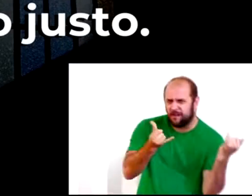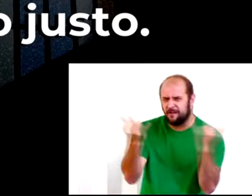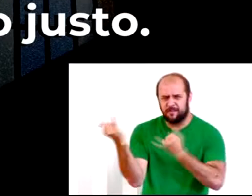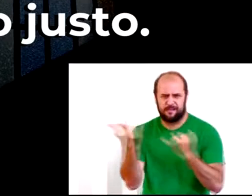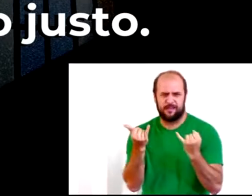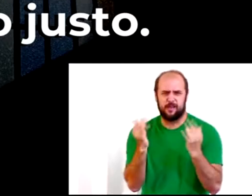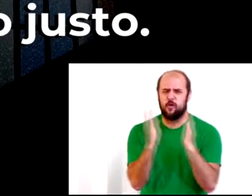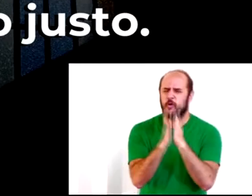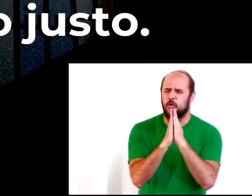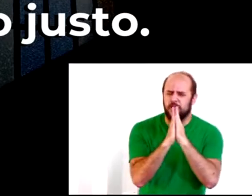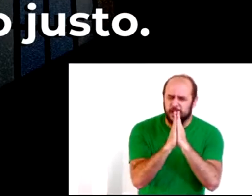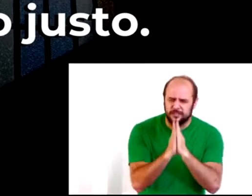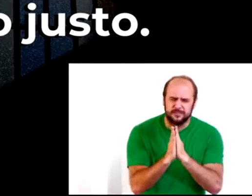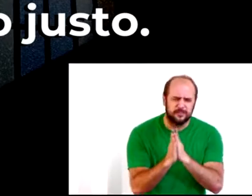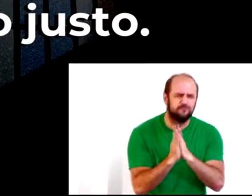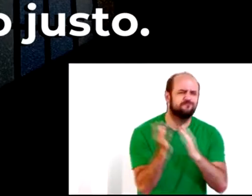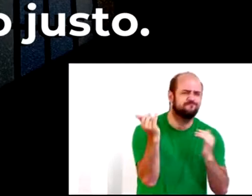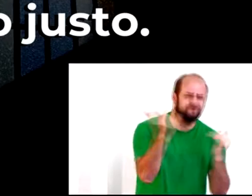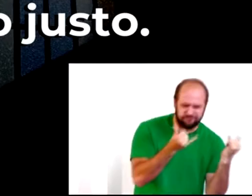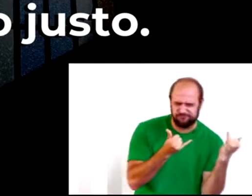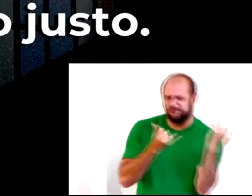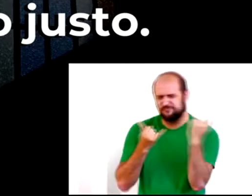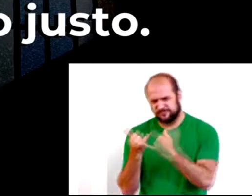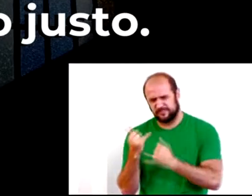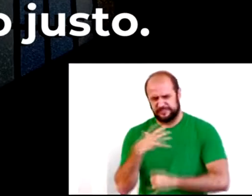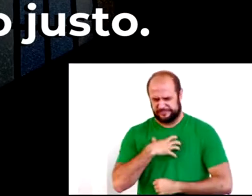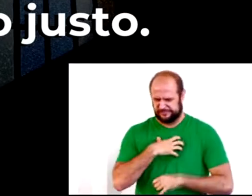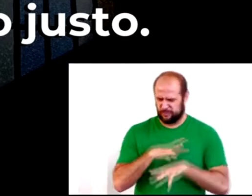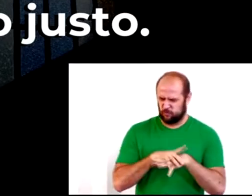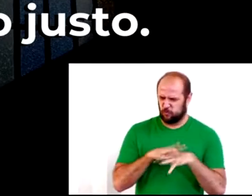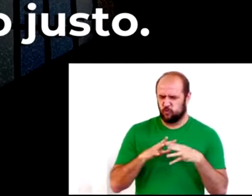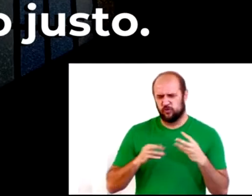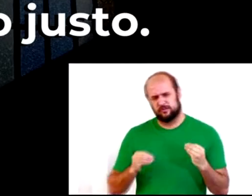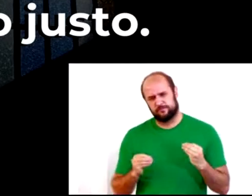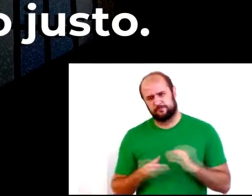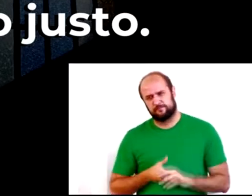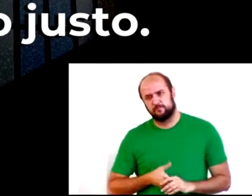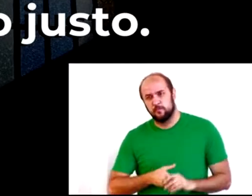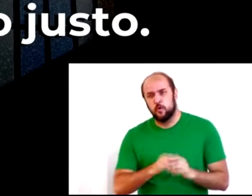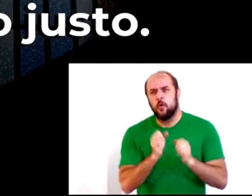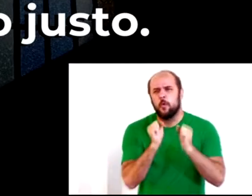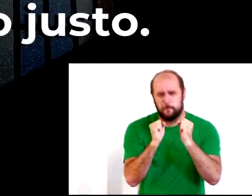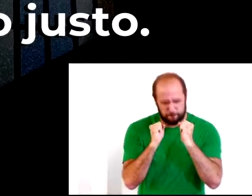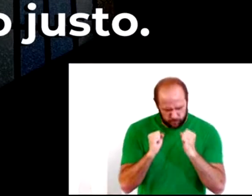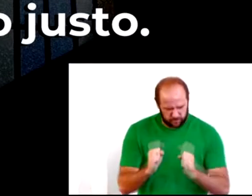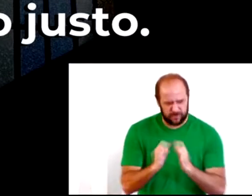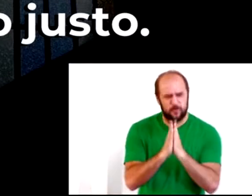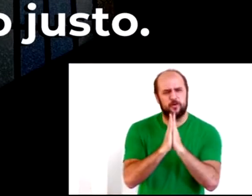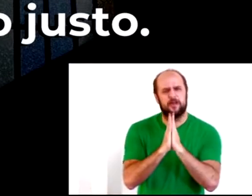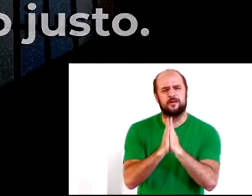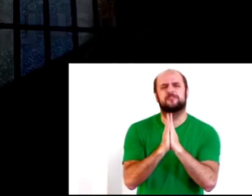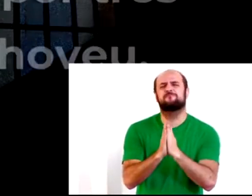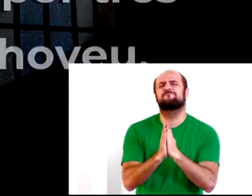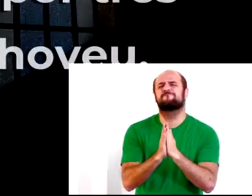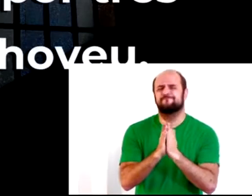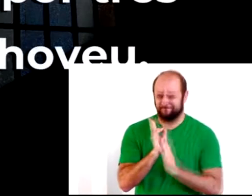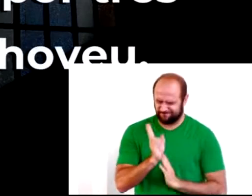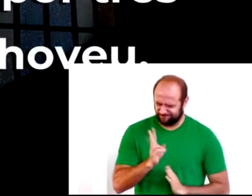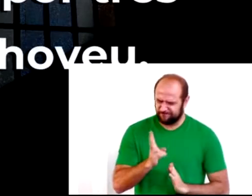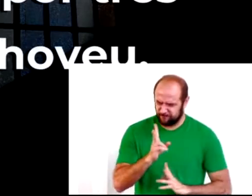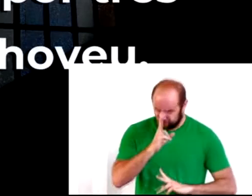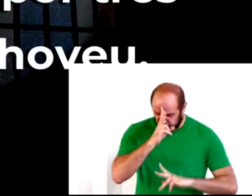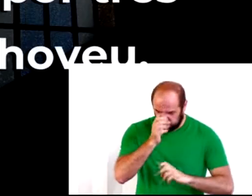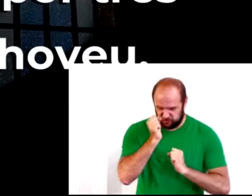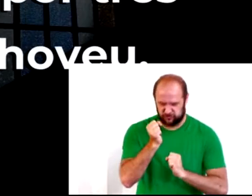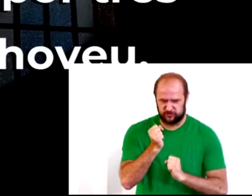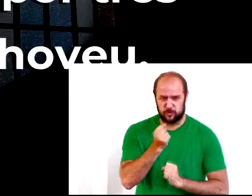e orai uns pelos outros, para serdes curados. Muito pode, por sua eficácia, a súplica do justo. Elias